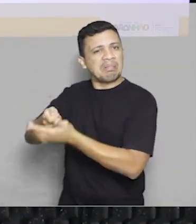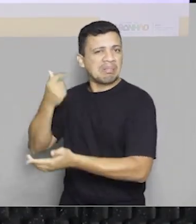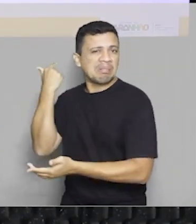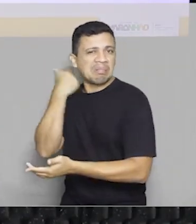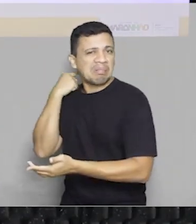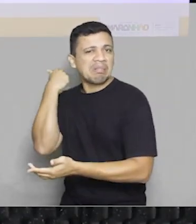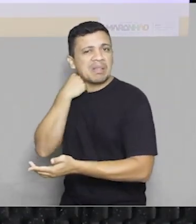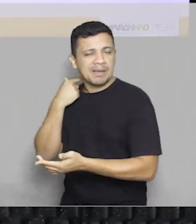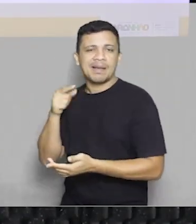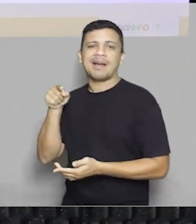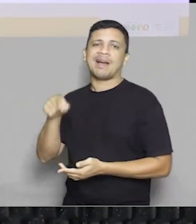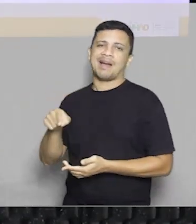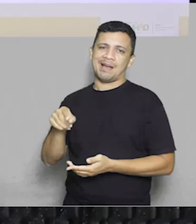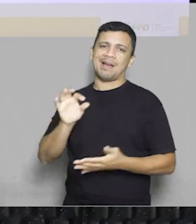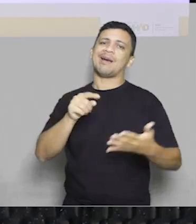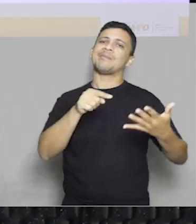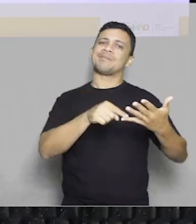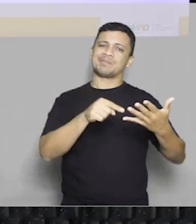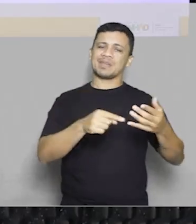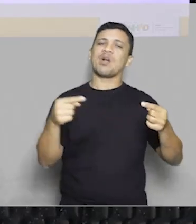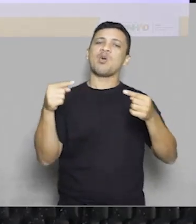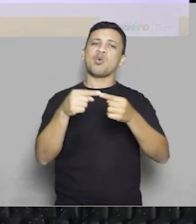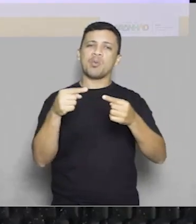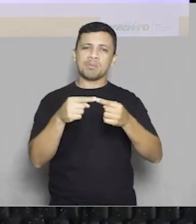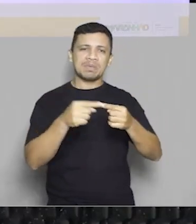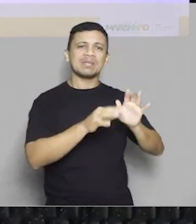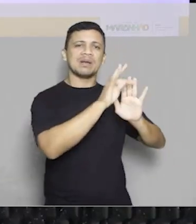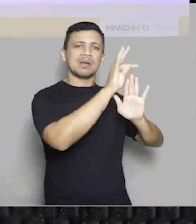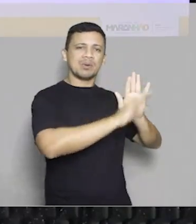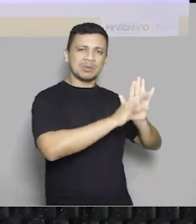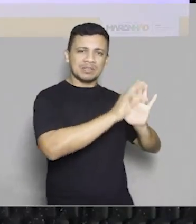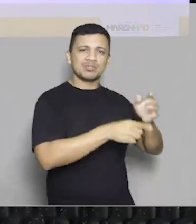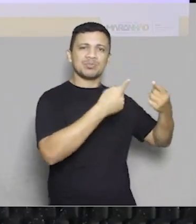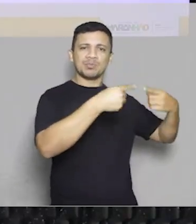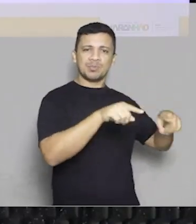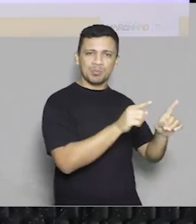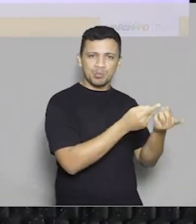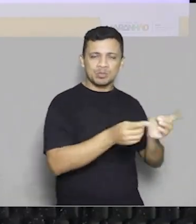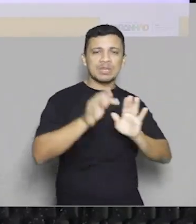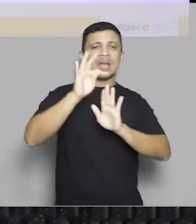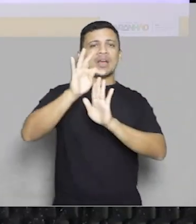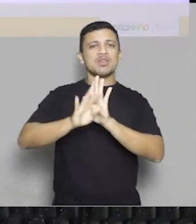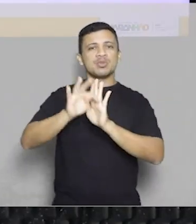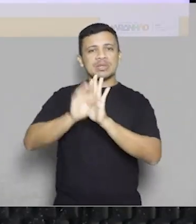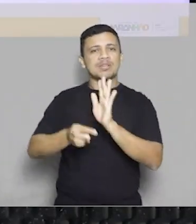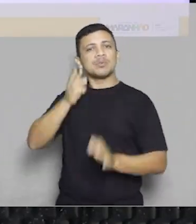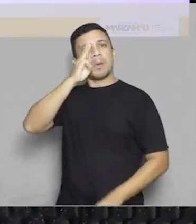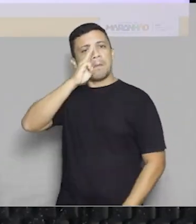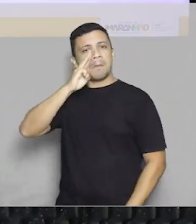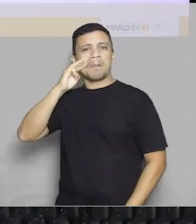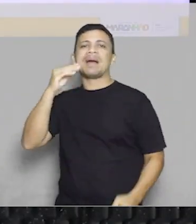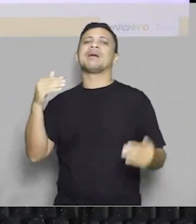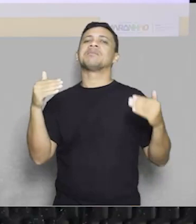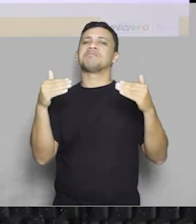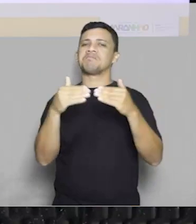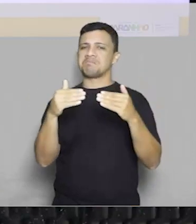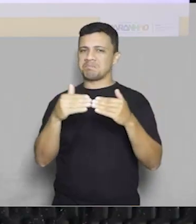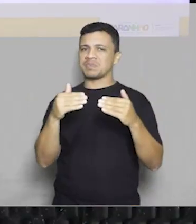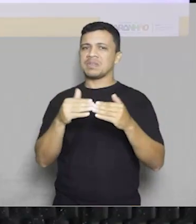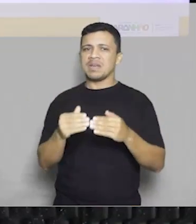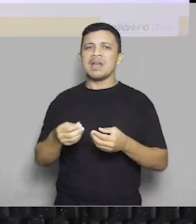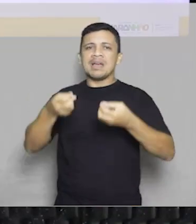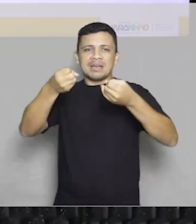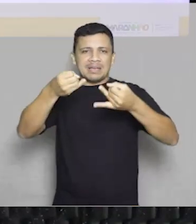opção que está de acordo com a letra do Zé Ramalho e o texto do Karl Marx, que falam sobre a exploração do